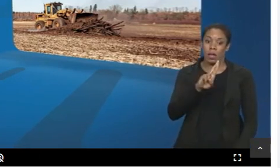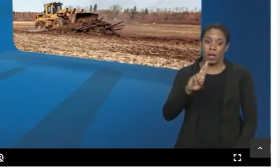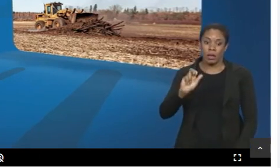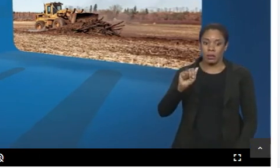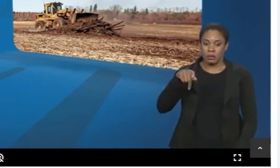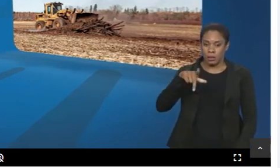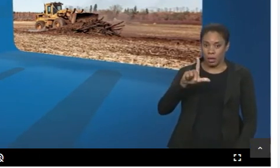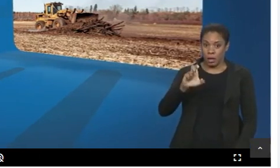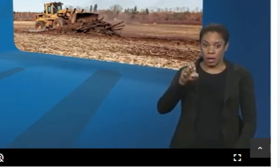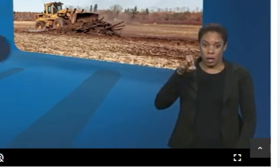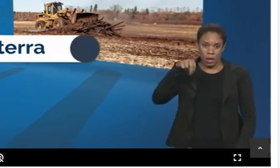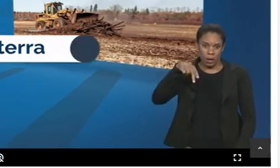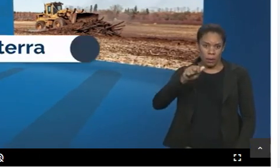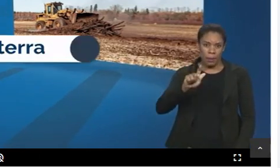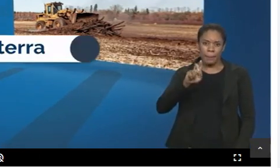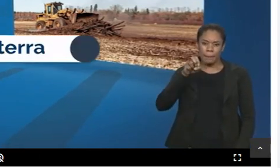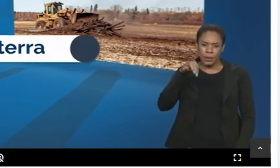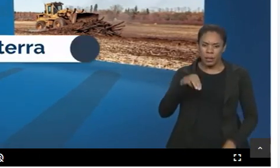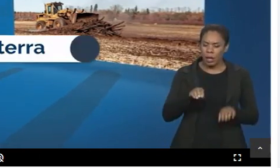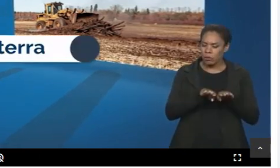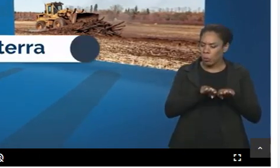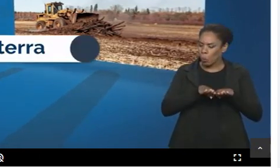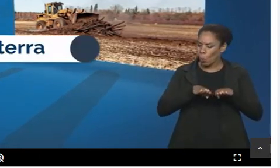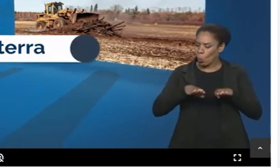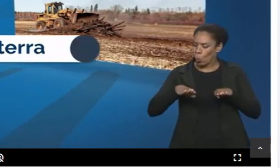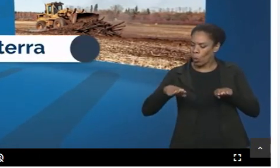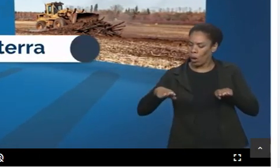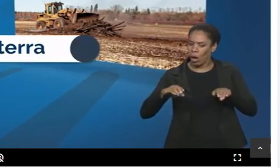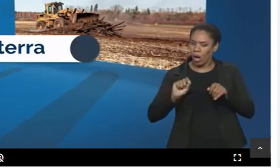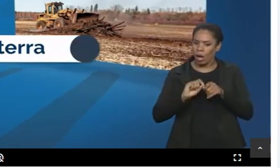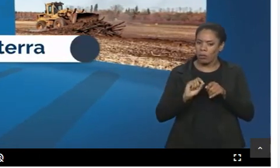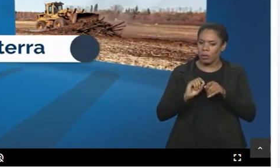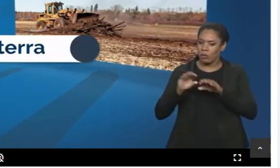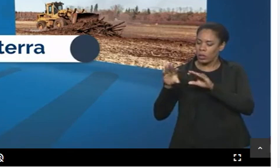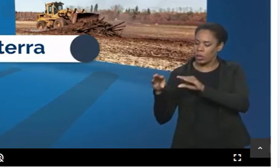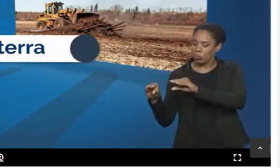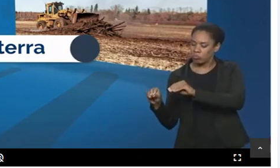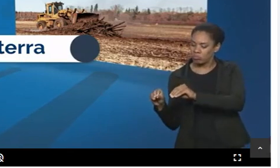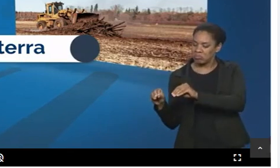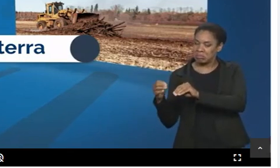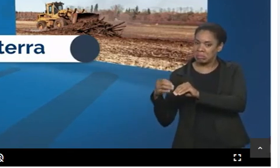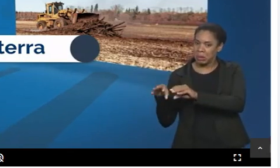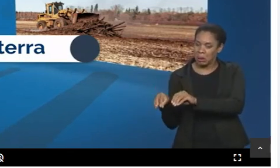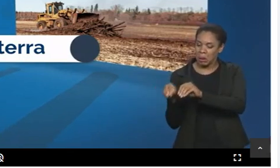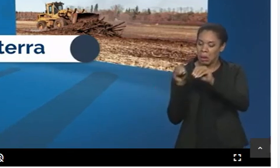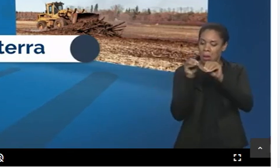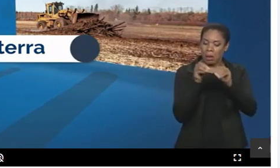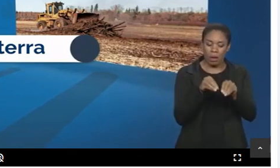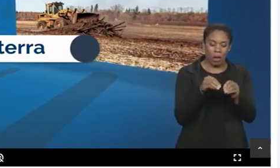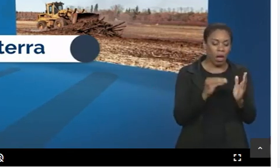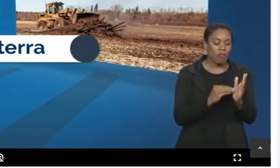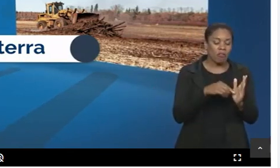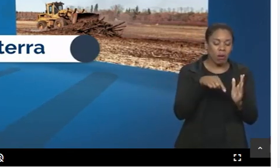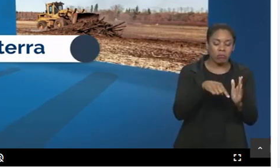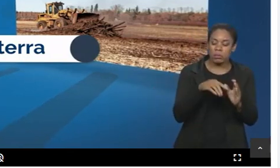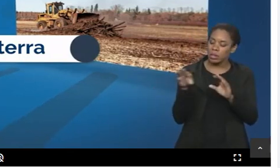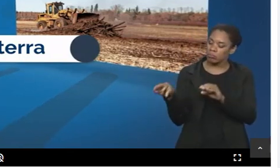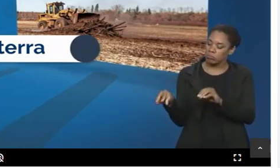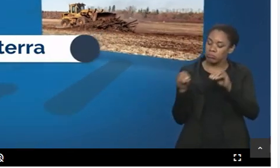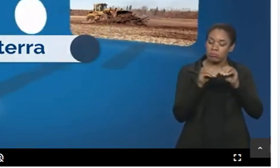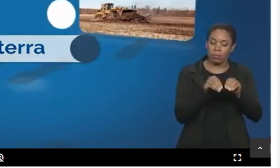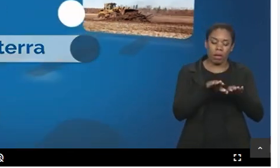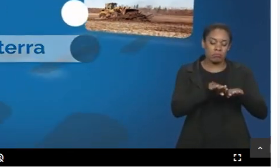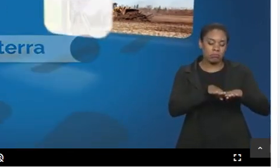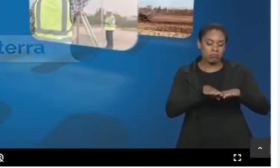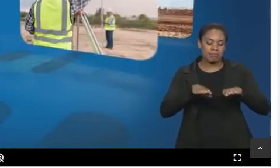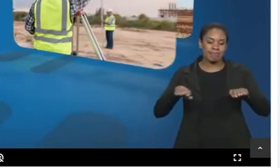estabeleceu. Aqui é feita uma movimentação de terra, retirando de locais onde há excesso e colocando onde há falta. Esse